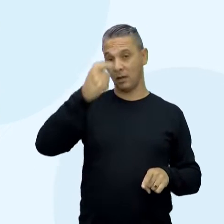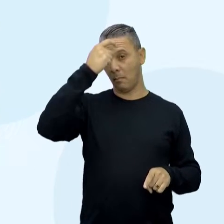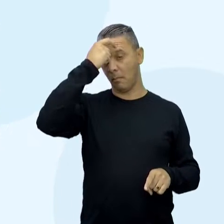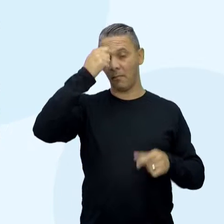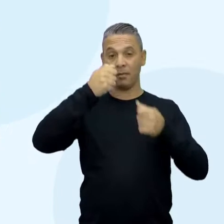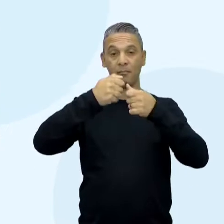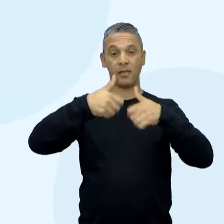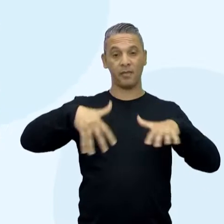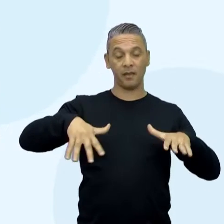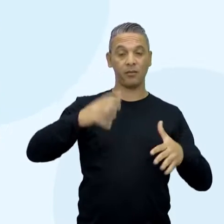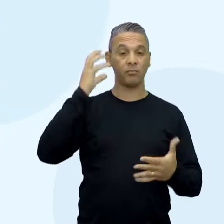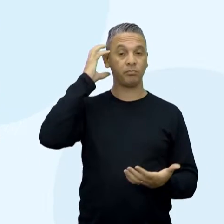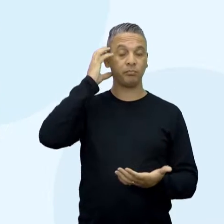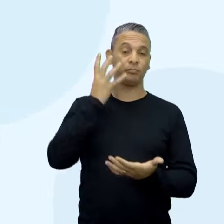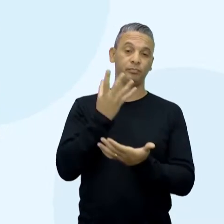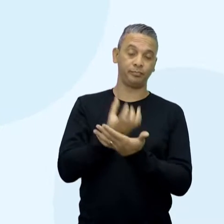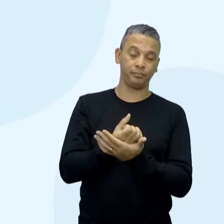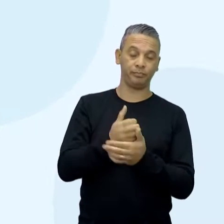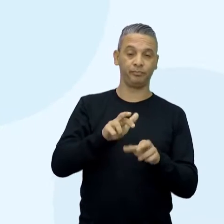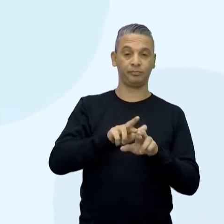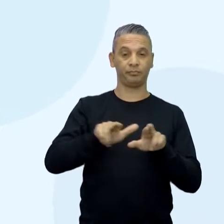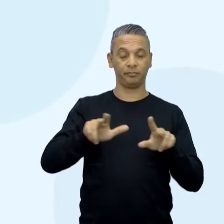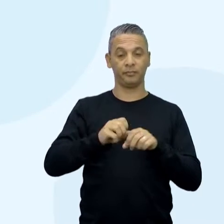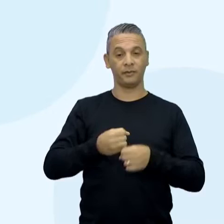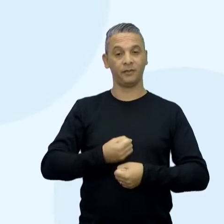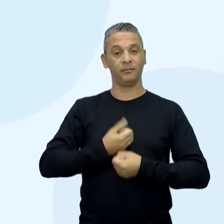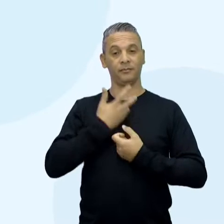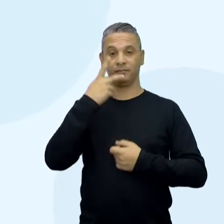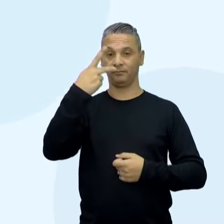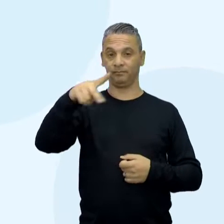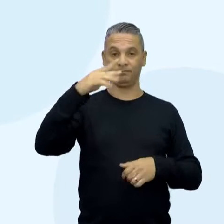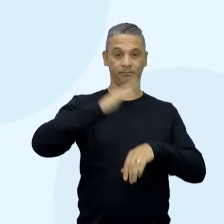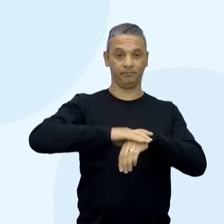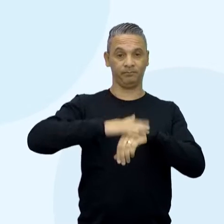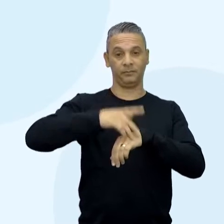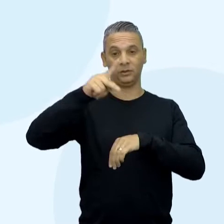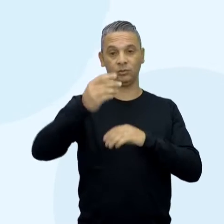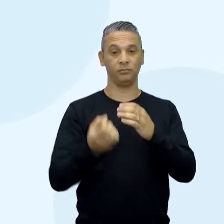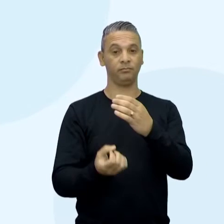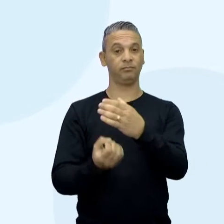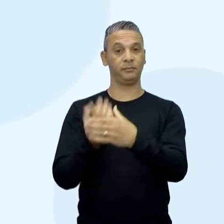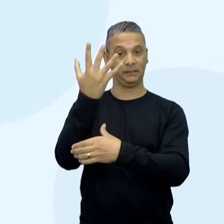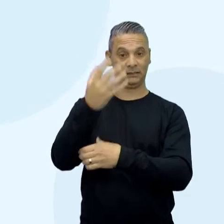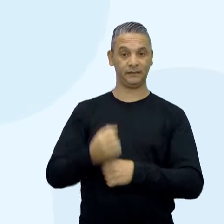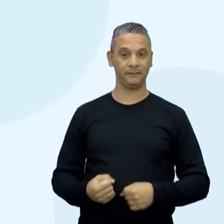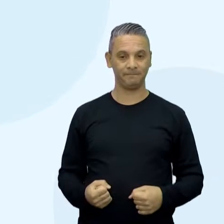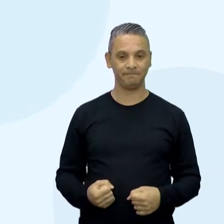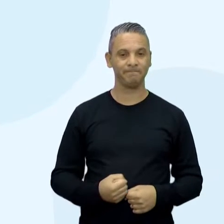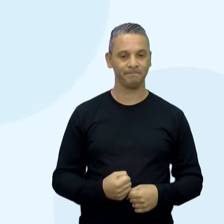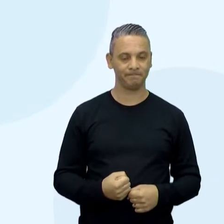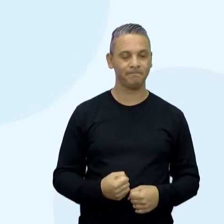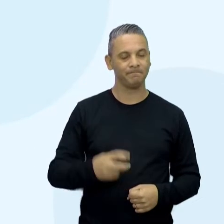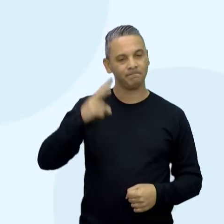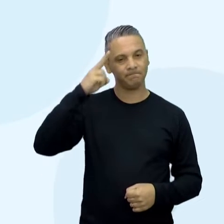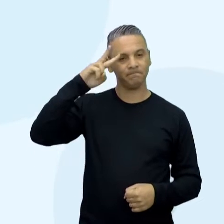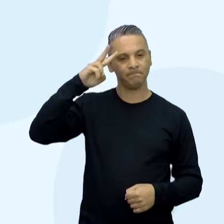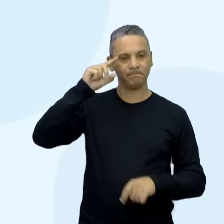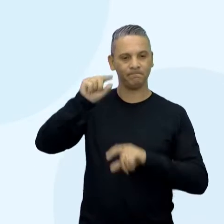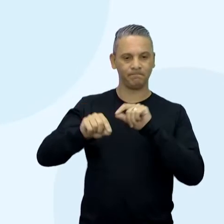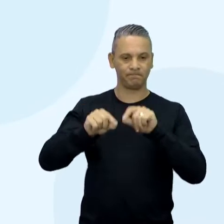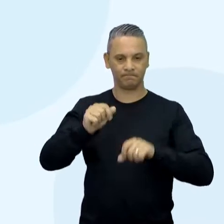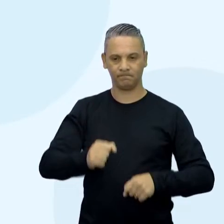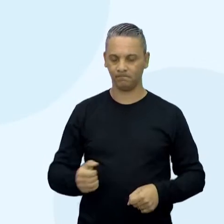um podcast, entre outros. A criatividade é de vocês, tá? Então, vamos lá para a nossa